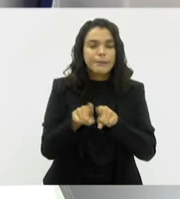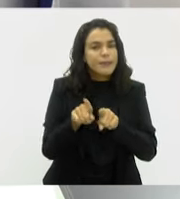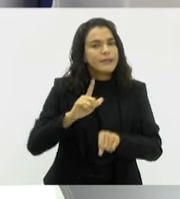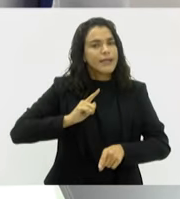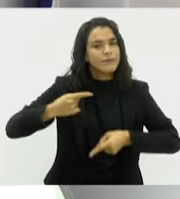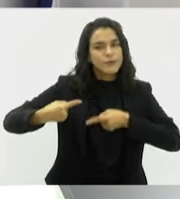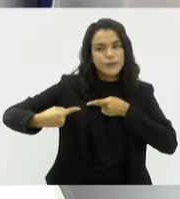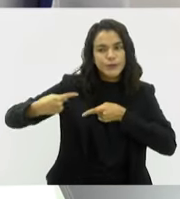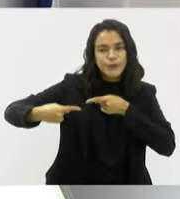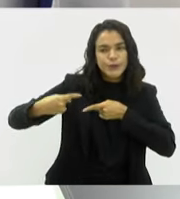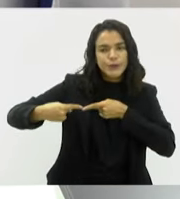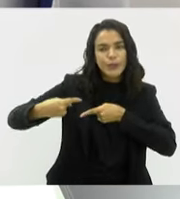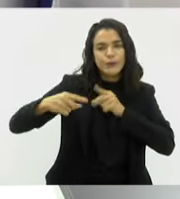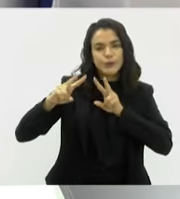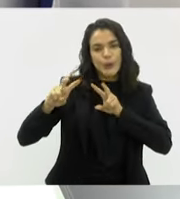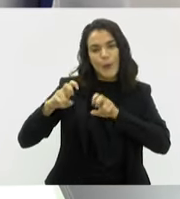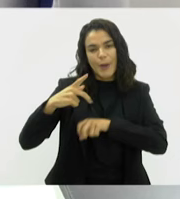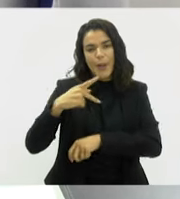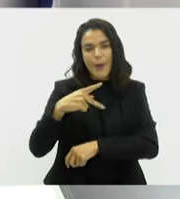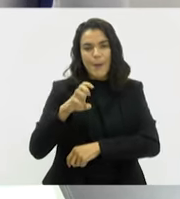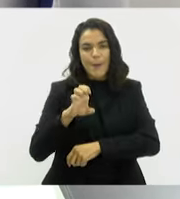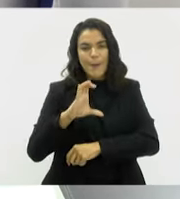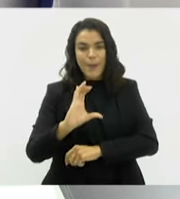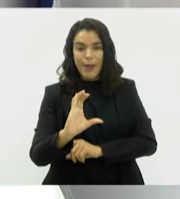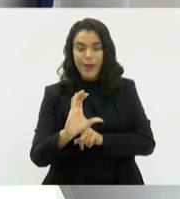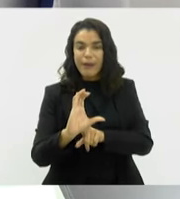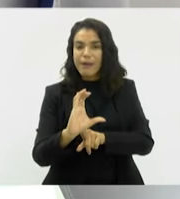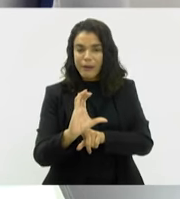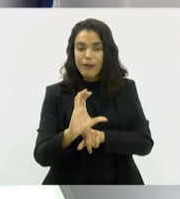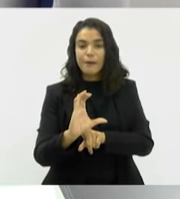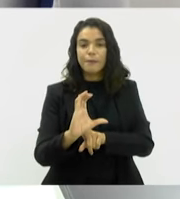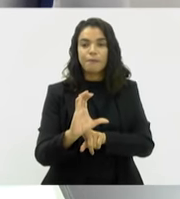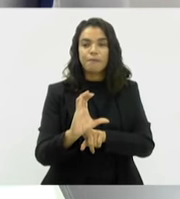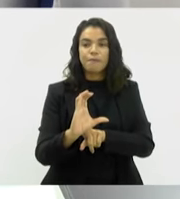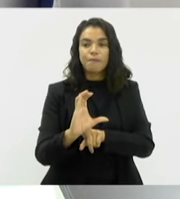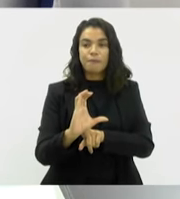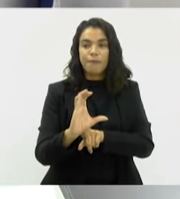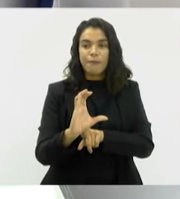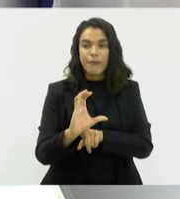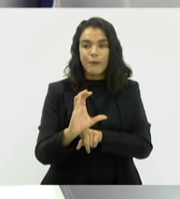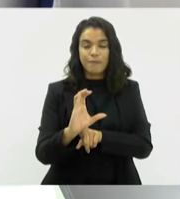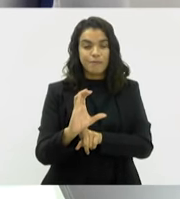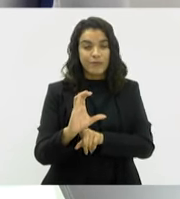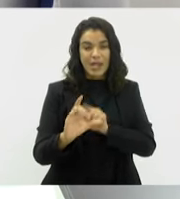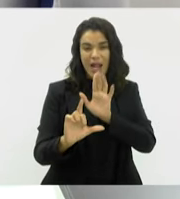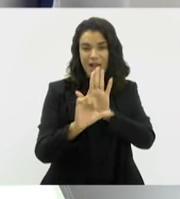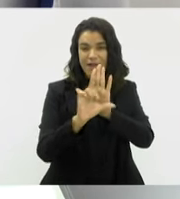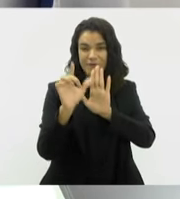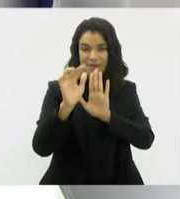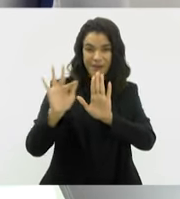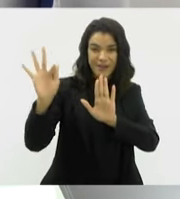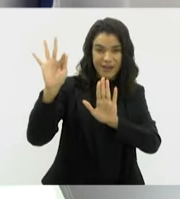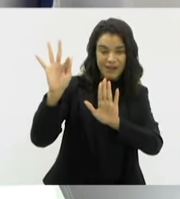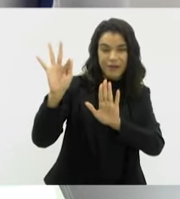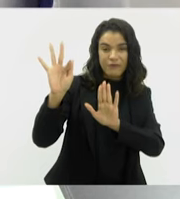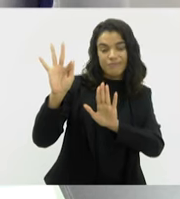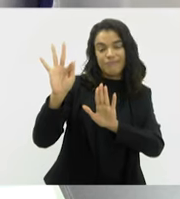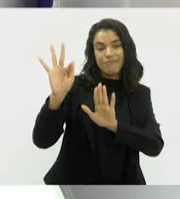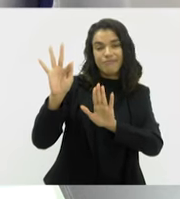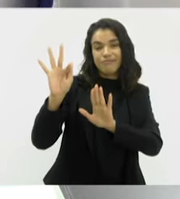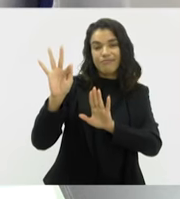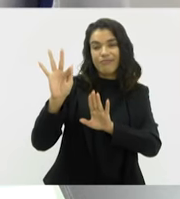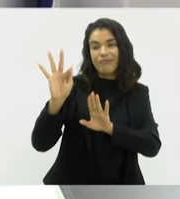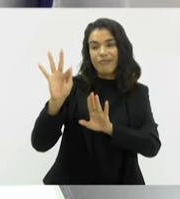discussão no entorno dessa PEC, que é a questão dos projetos, das leis federais que entram